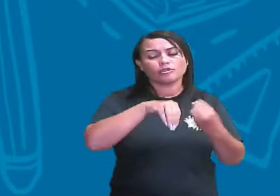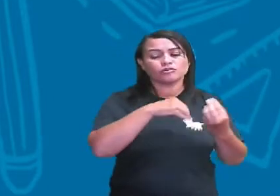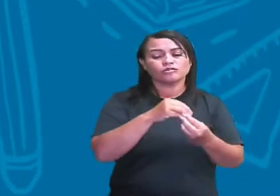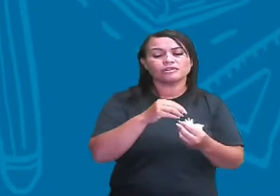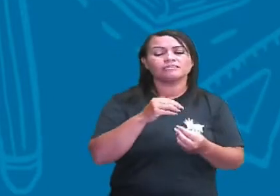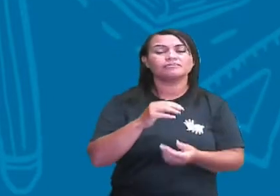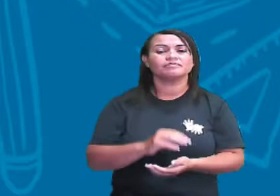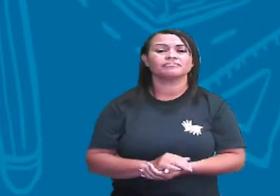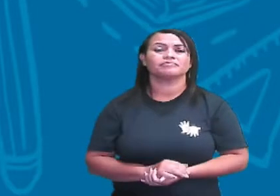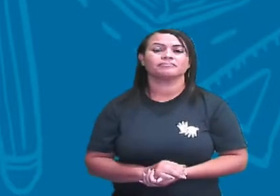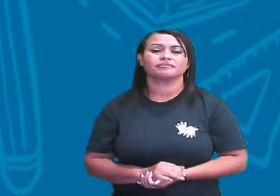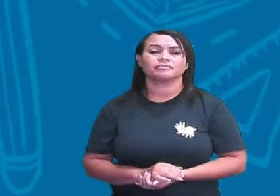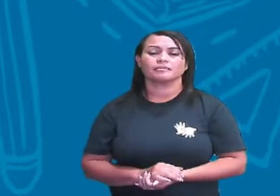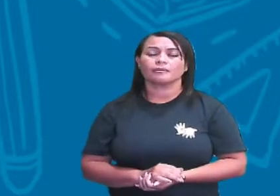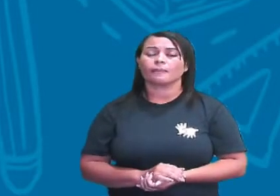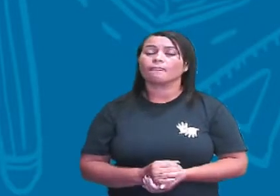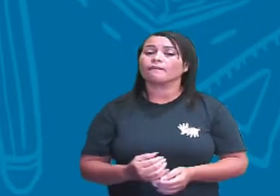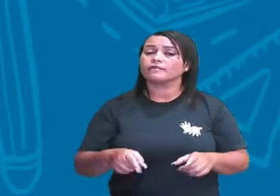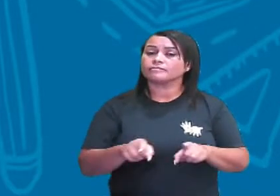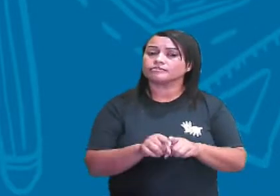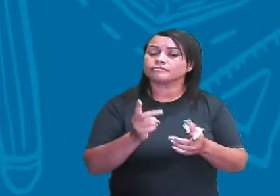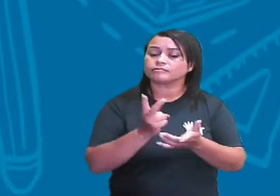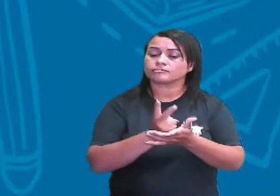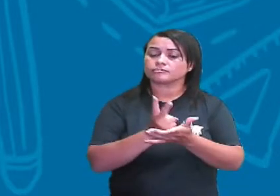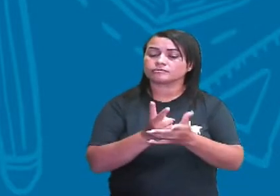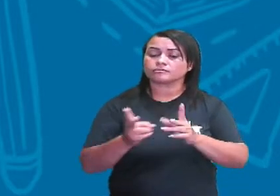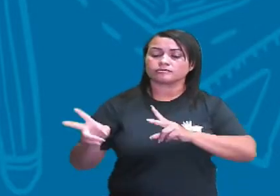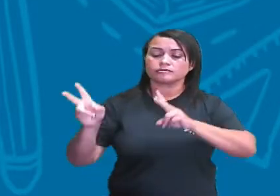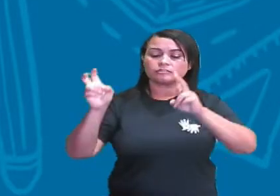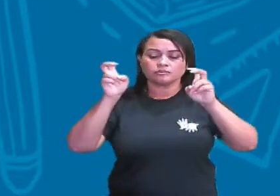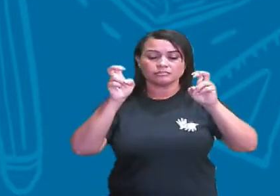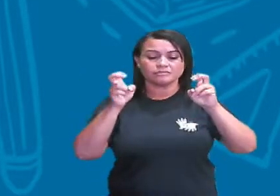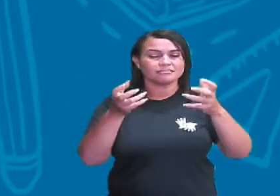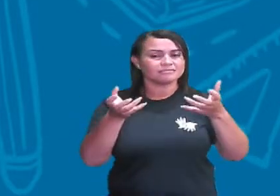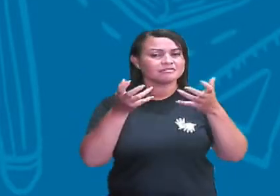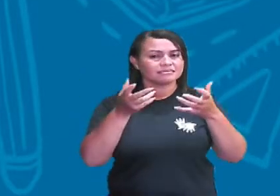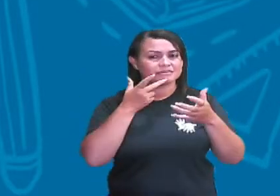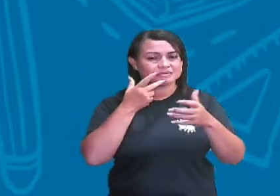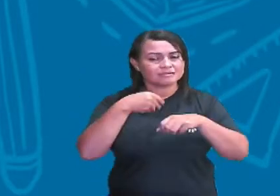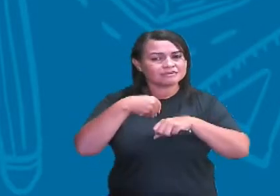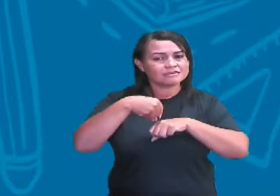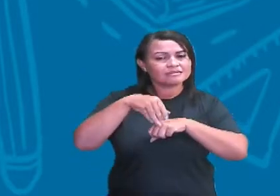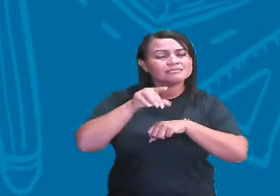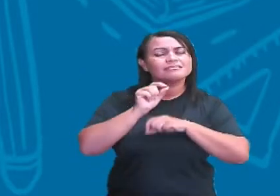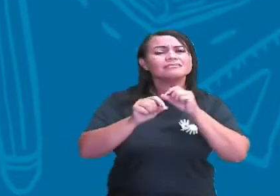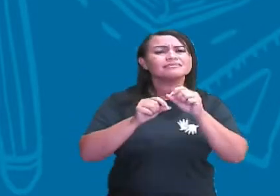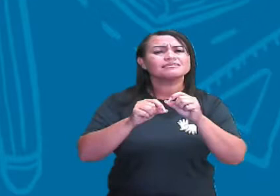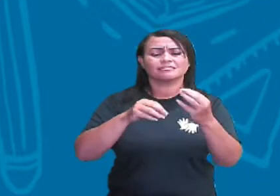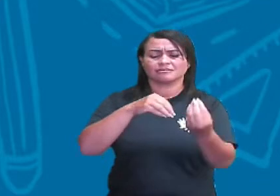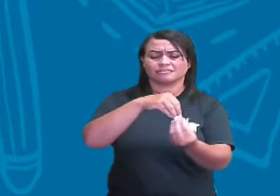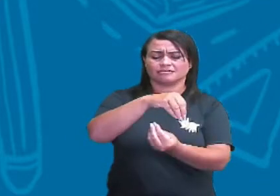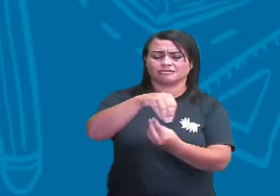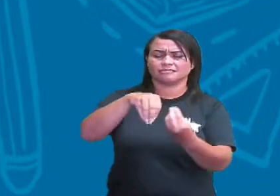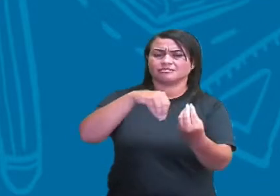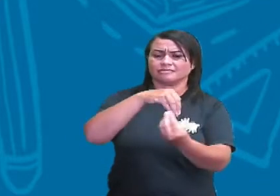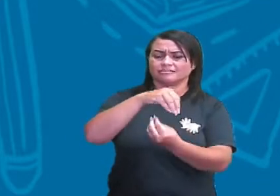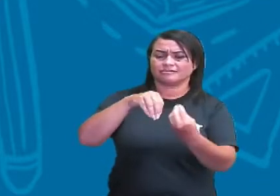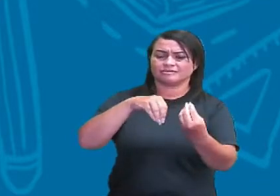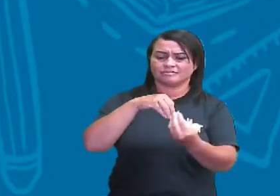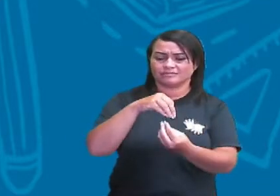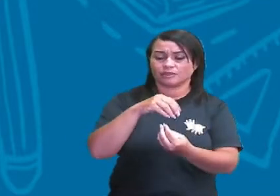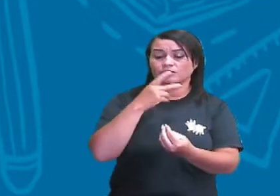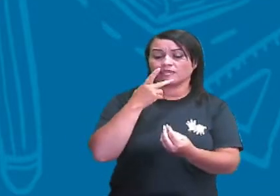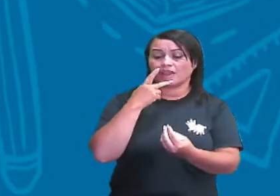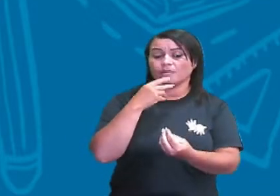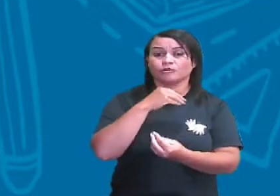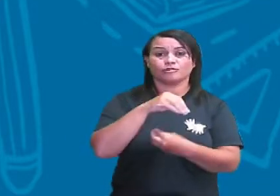Code. Continuando o nosso assunto, eu quero falar para vocês o que é uma mistura. Na verdade, quando